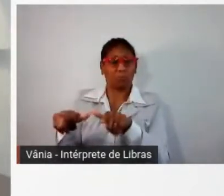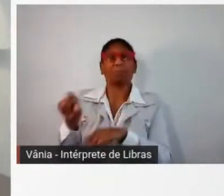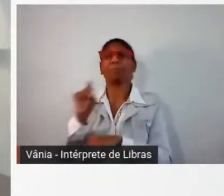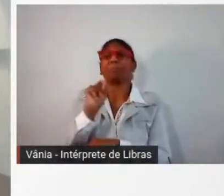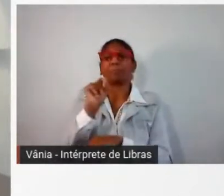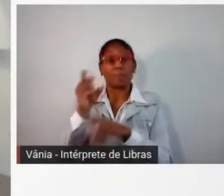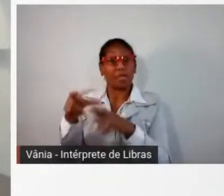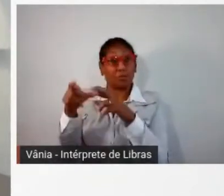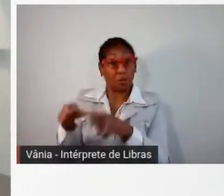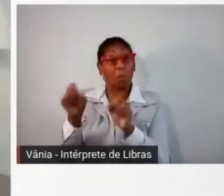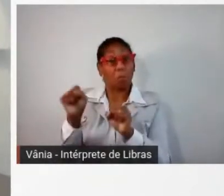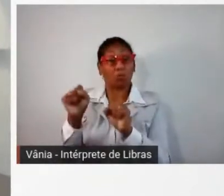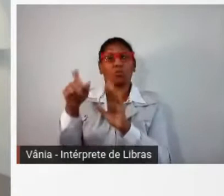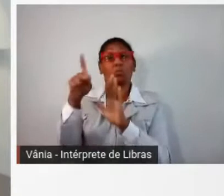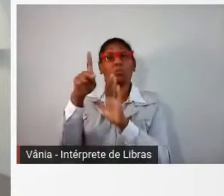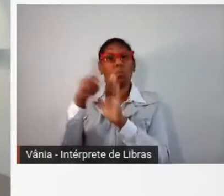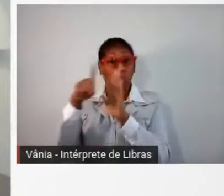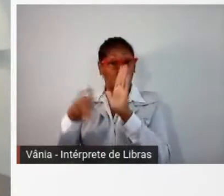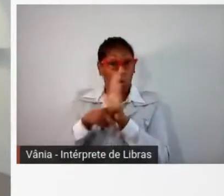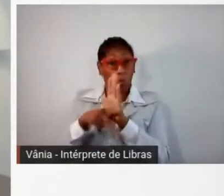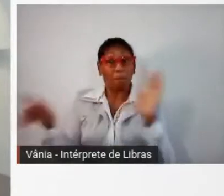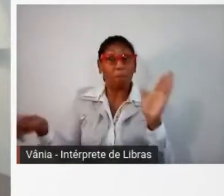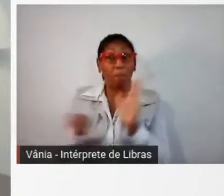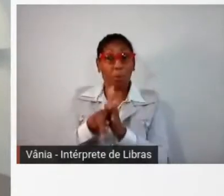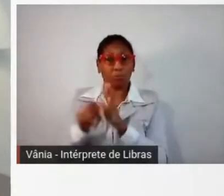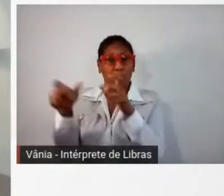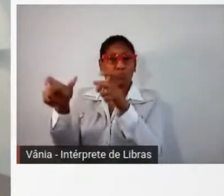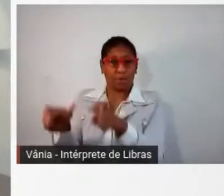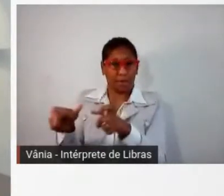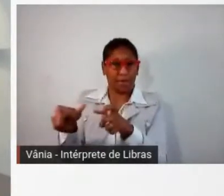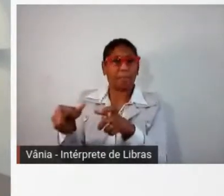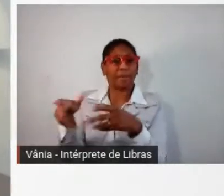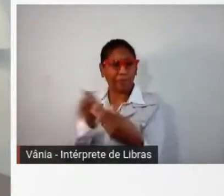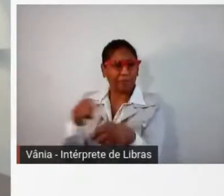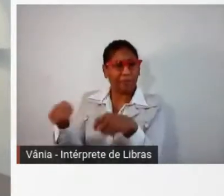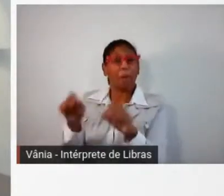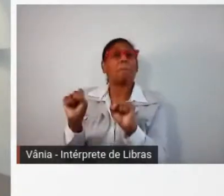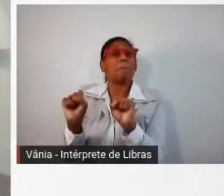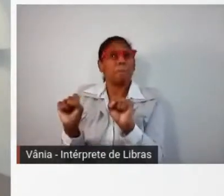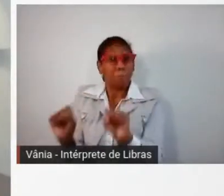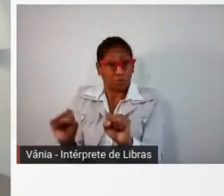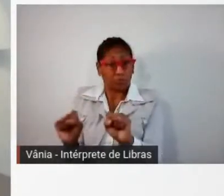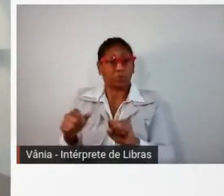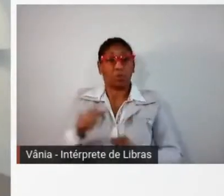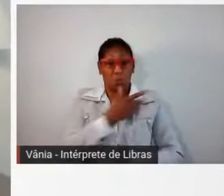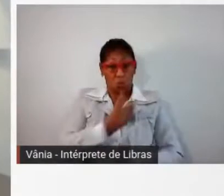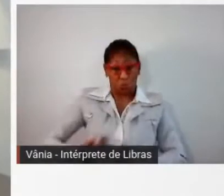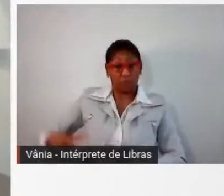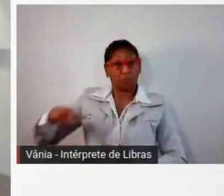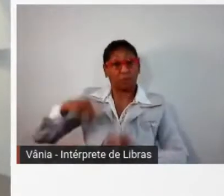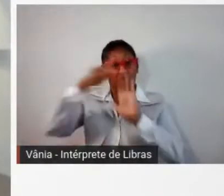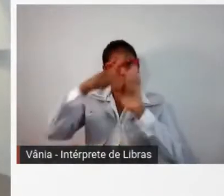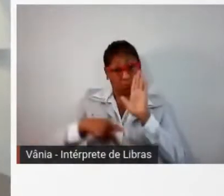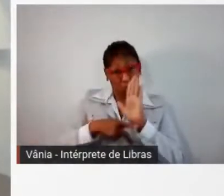pode trabalhar com protocolos mais flexíveis que o do governo do estado, até os limites previstos nos protocolos da